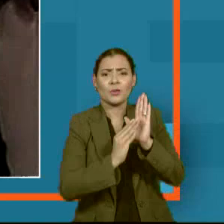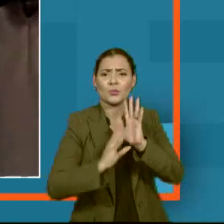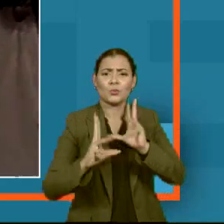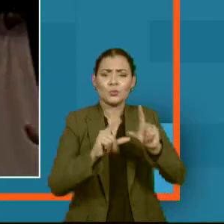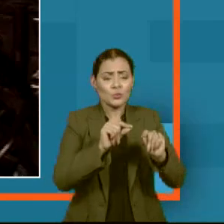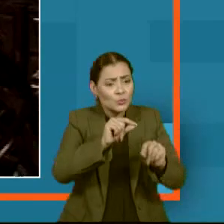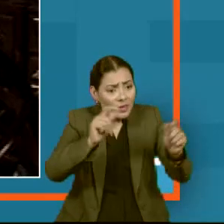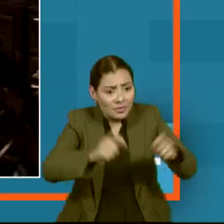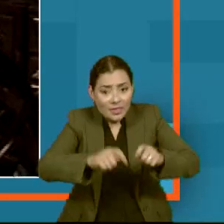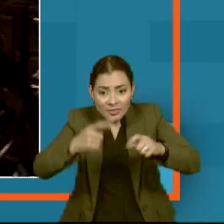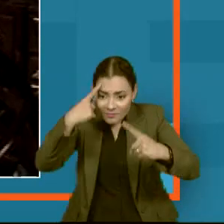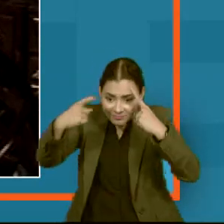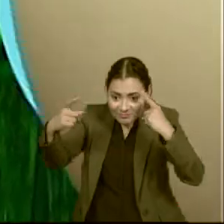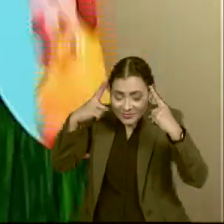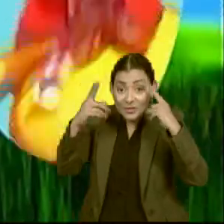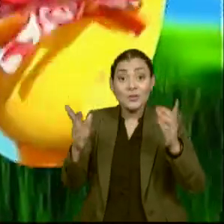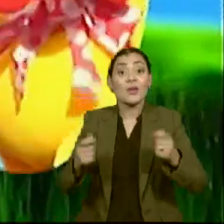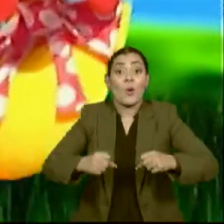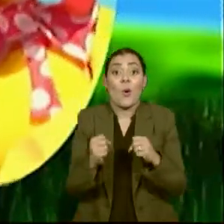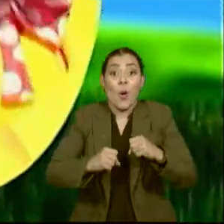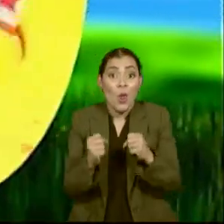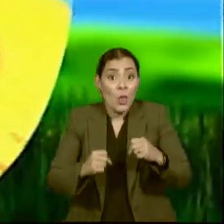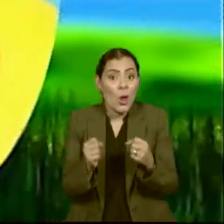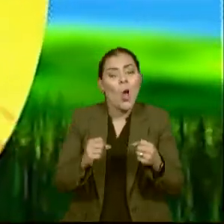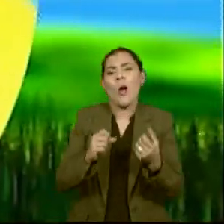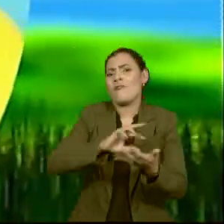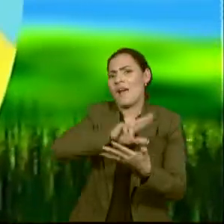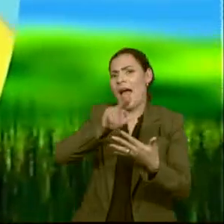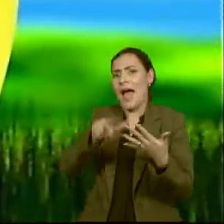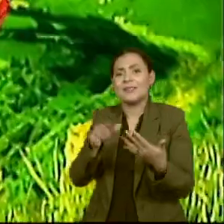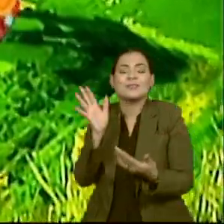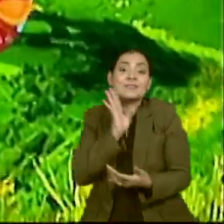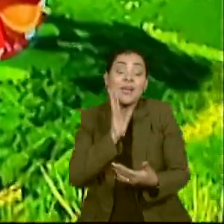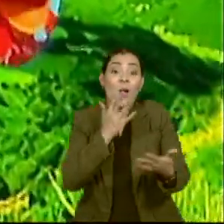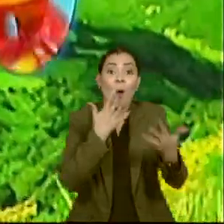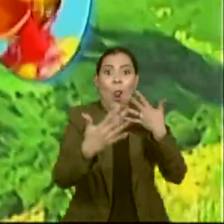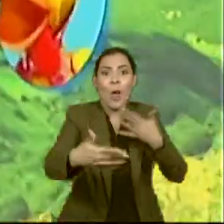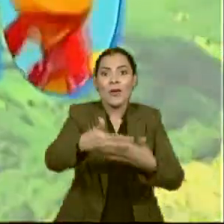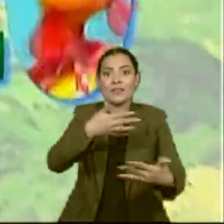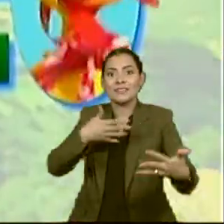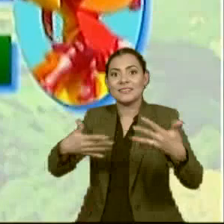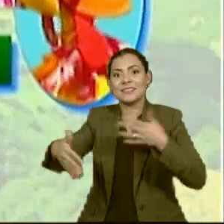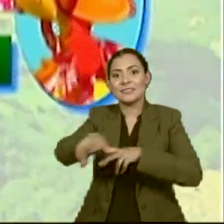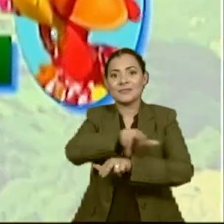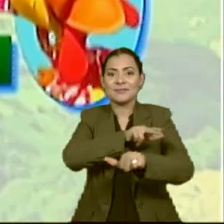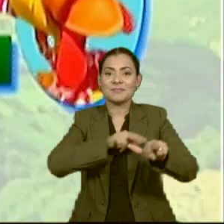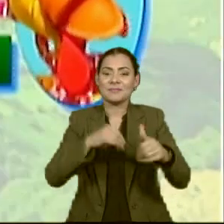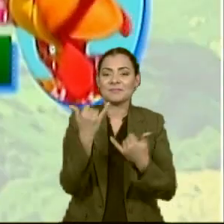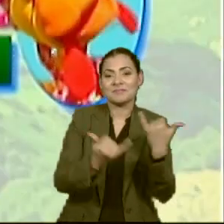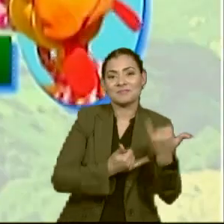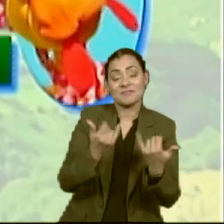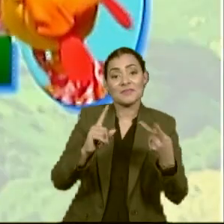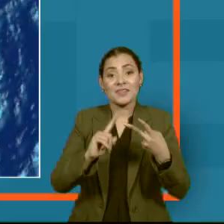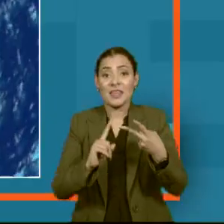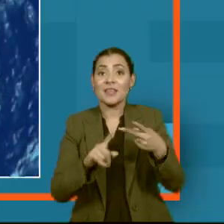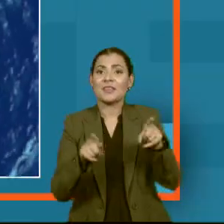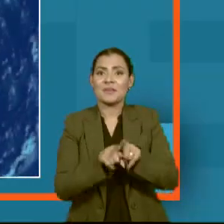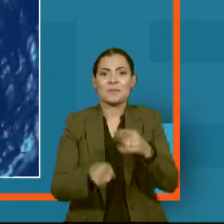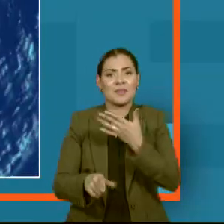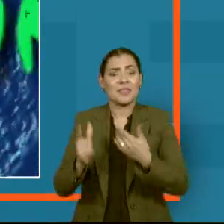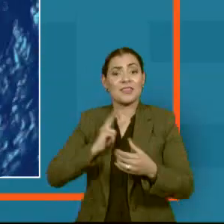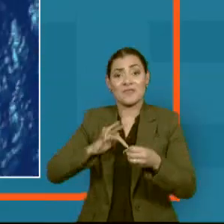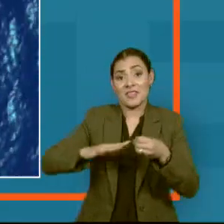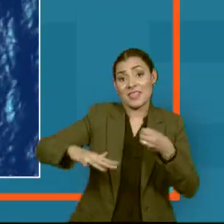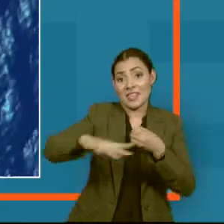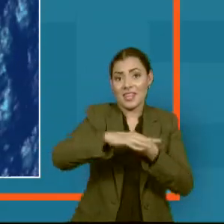possibilidades, até chegar no Cocoricó, que é aquela coisa tão lúdica. Na sequência veio a